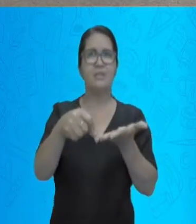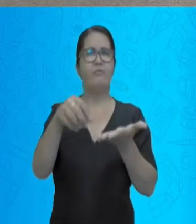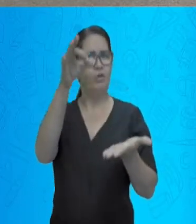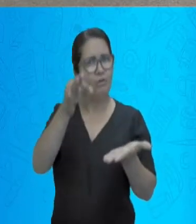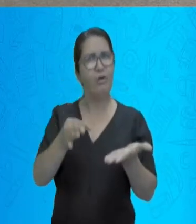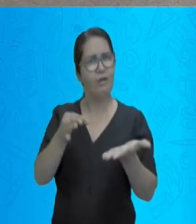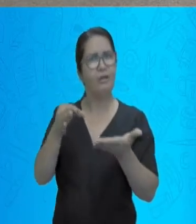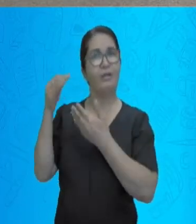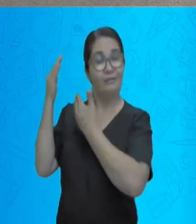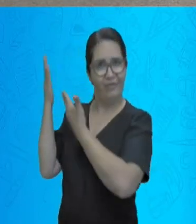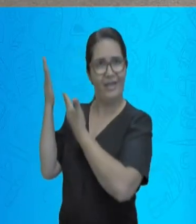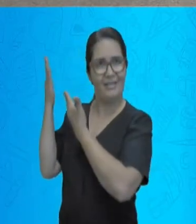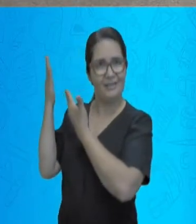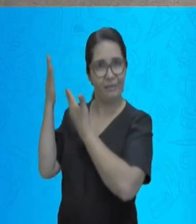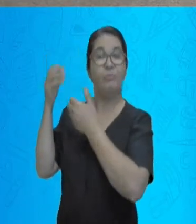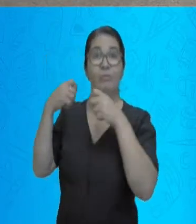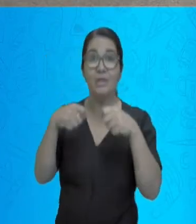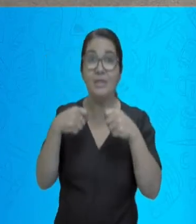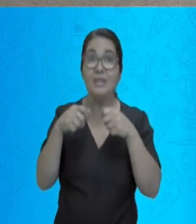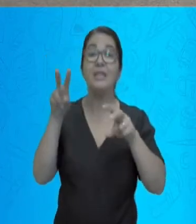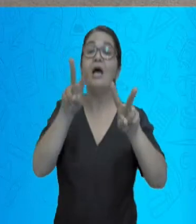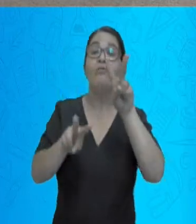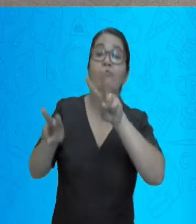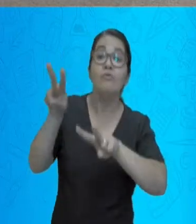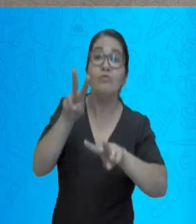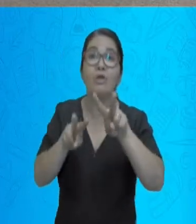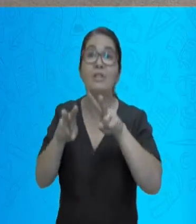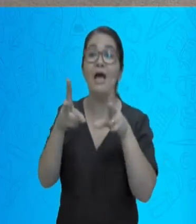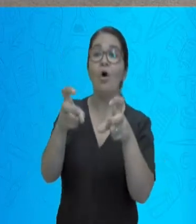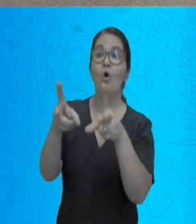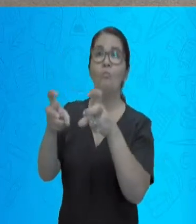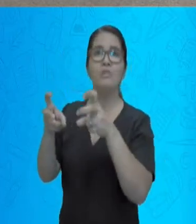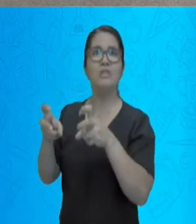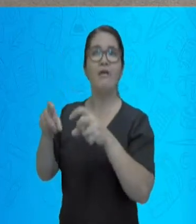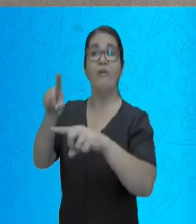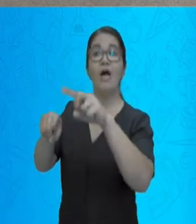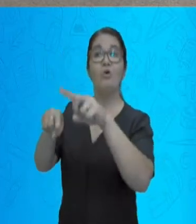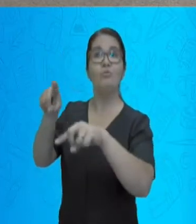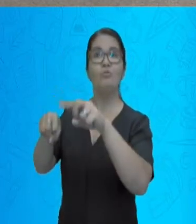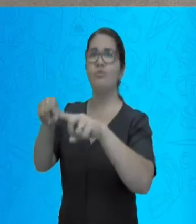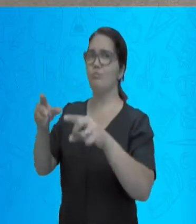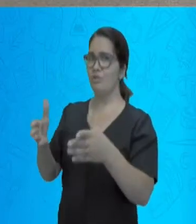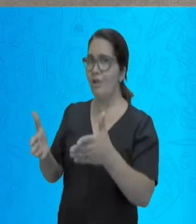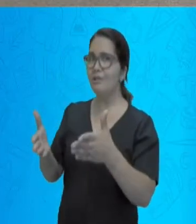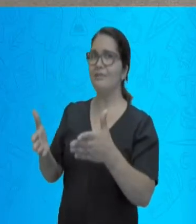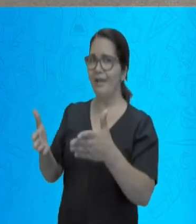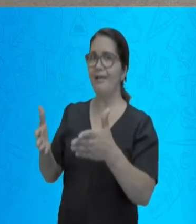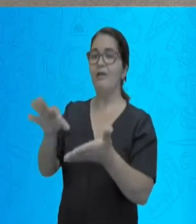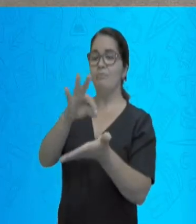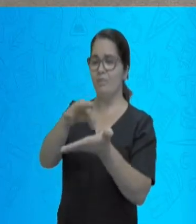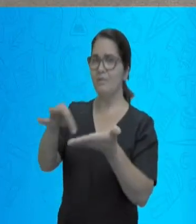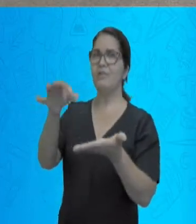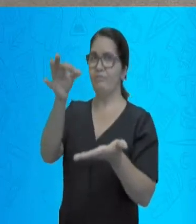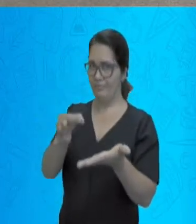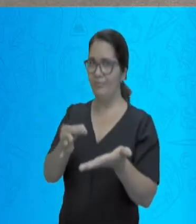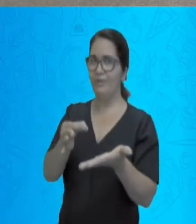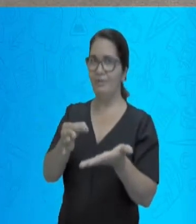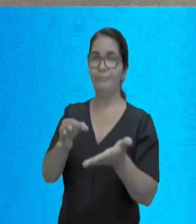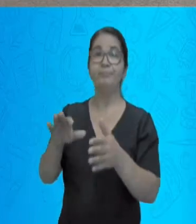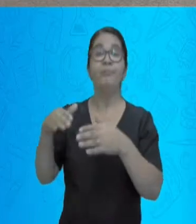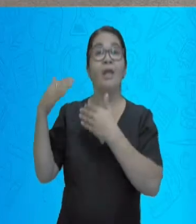bote e pote. Os sons são muito próximos e muito parecidos, mas